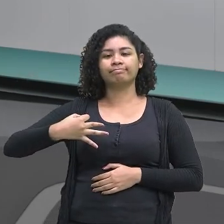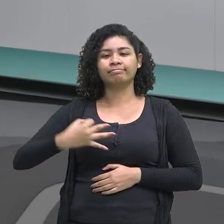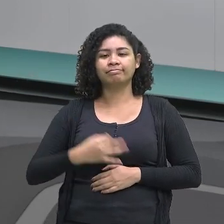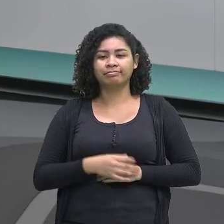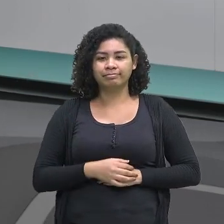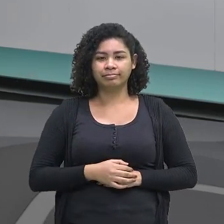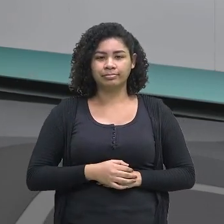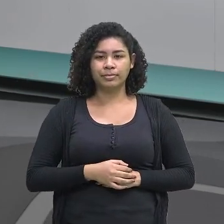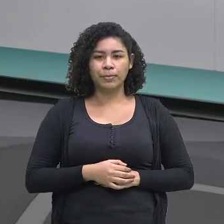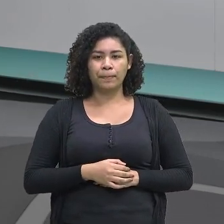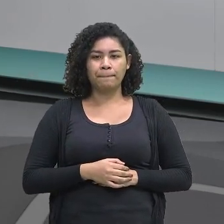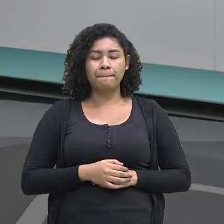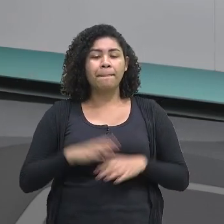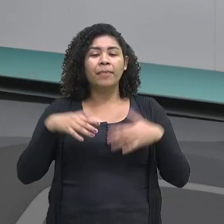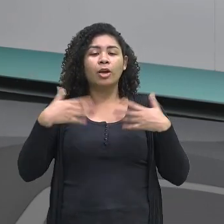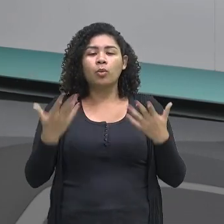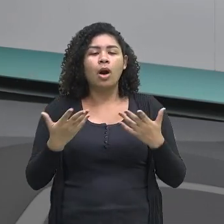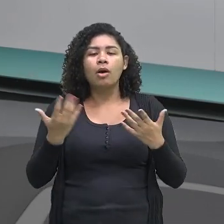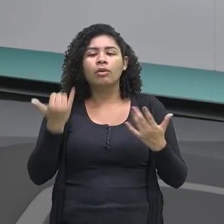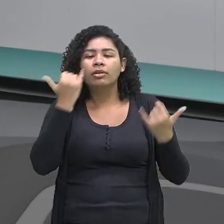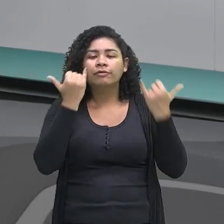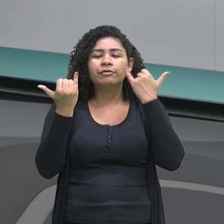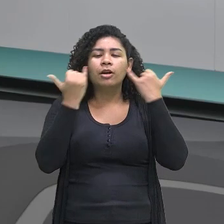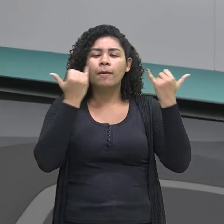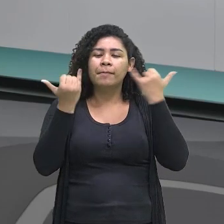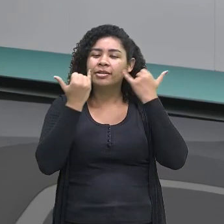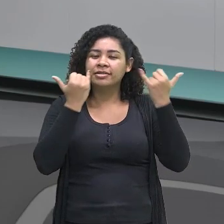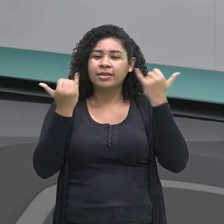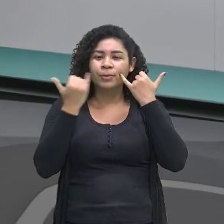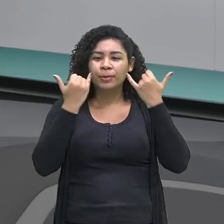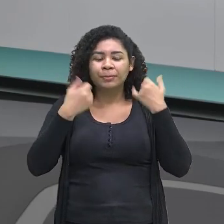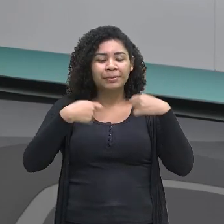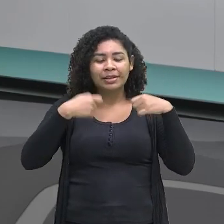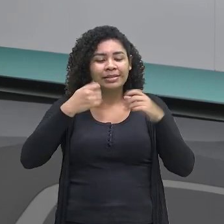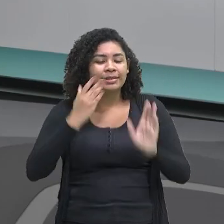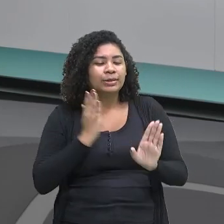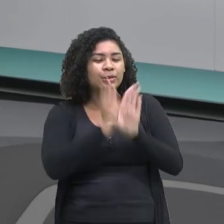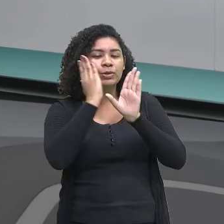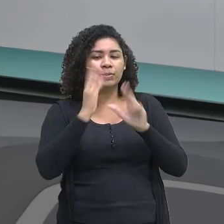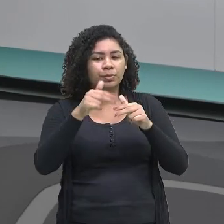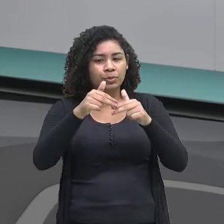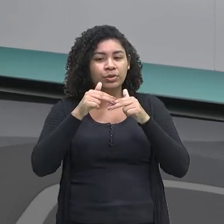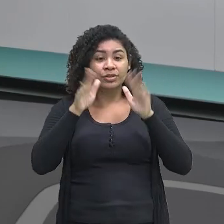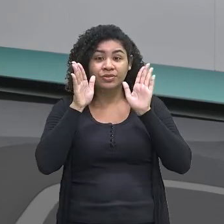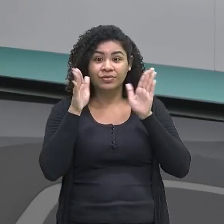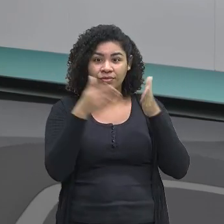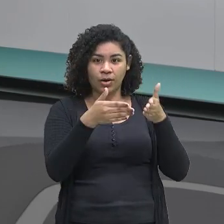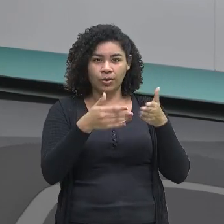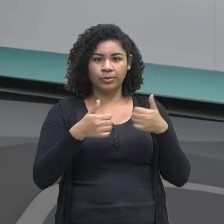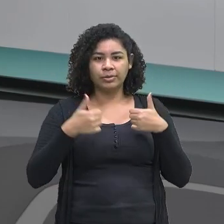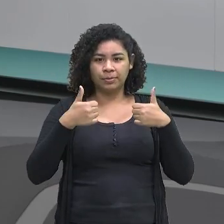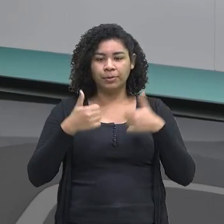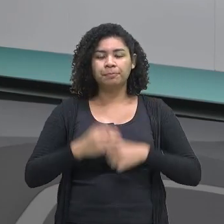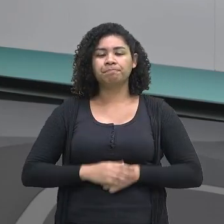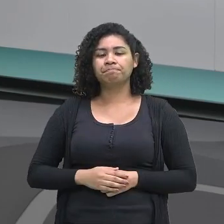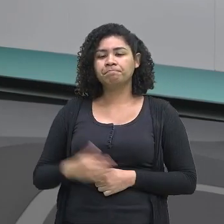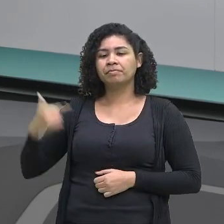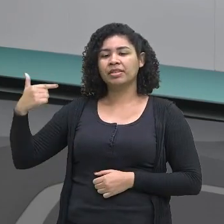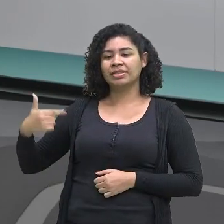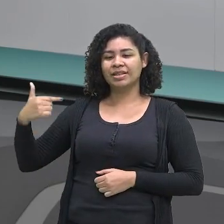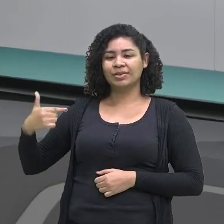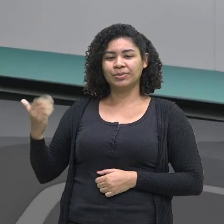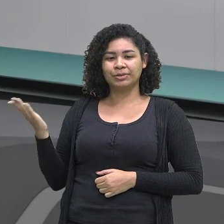você faça, qual é a informação que a pergunta está exigindo de você. Vamos lá, number two. Number